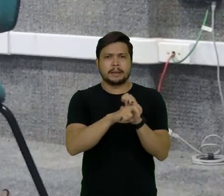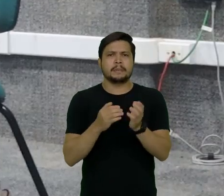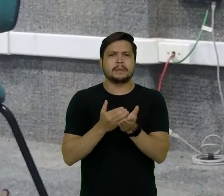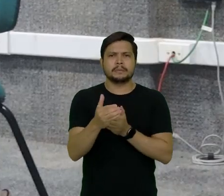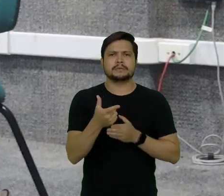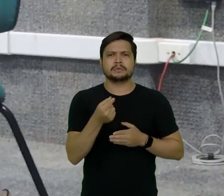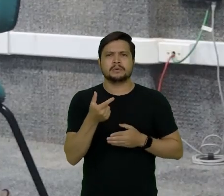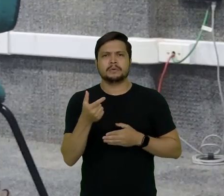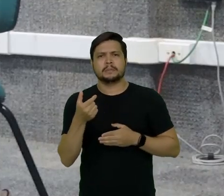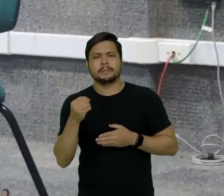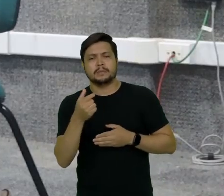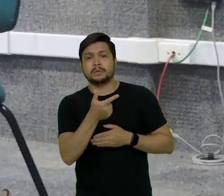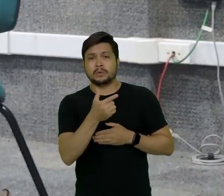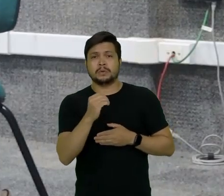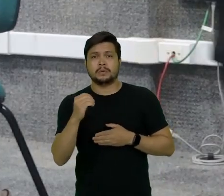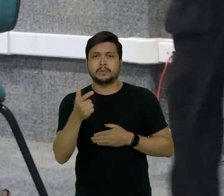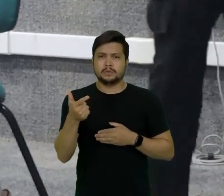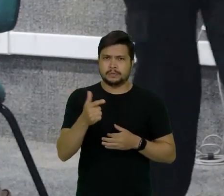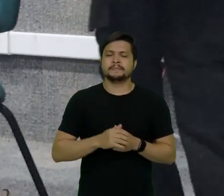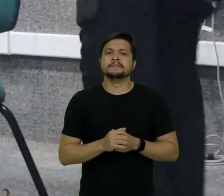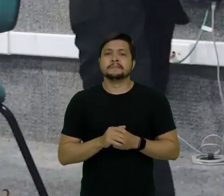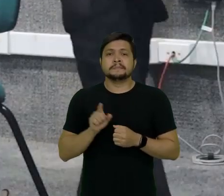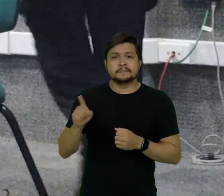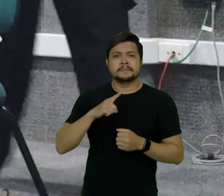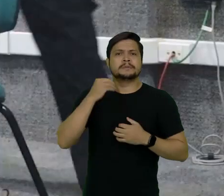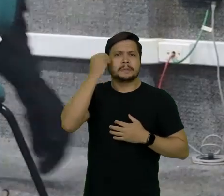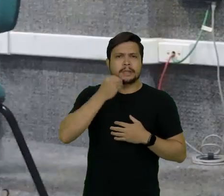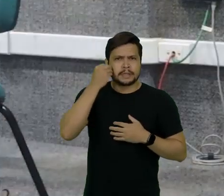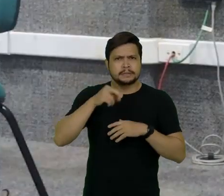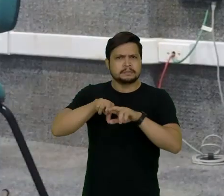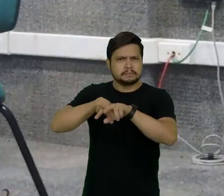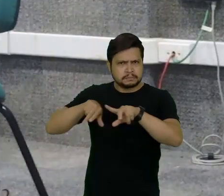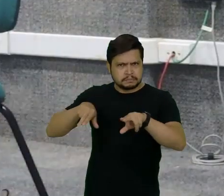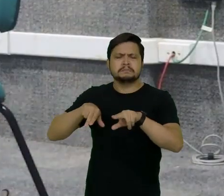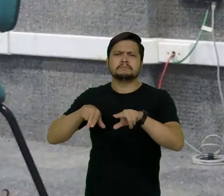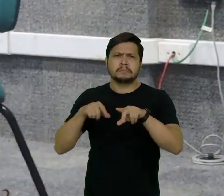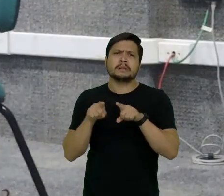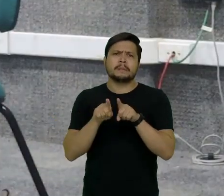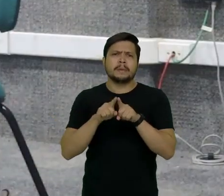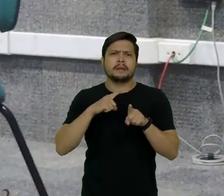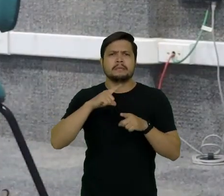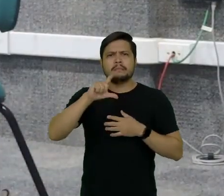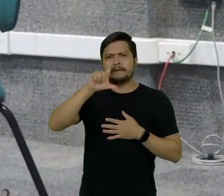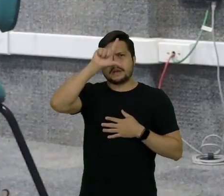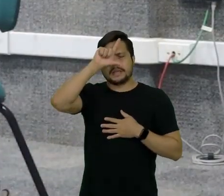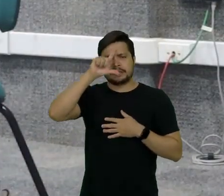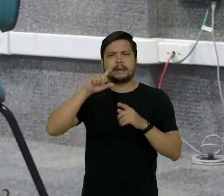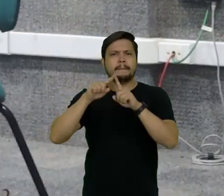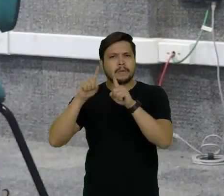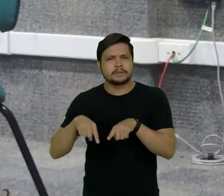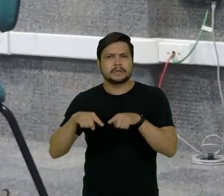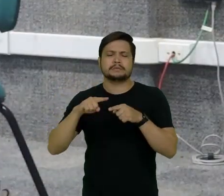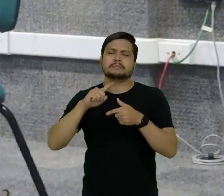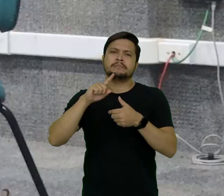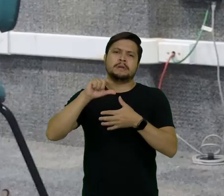Embrapa Caprinos e Ovinos desde 2002. Possui experiência com manejo de pastagem nativa e cultivada. Liderou